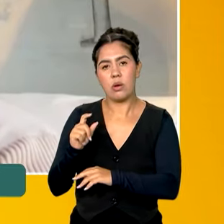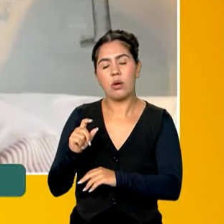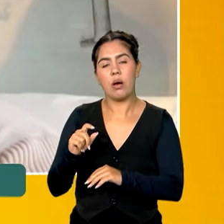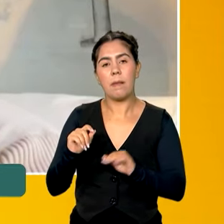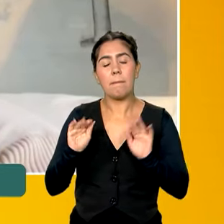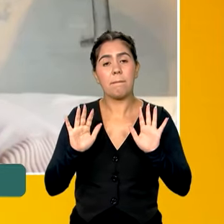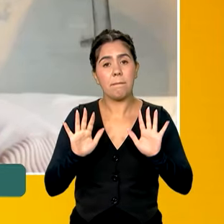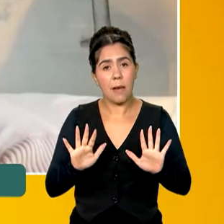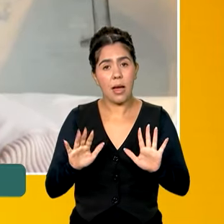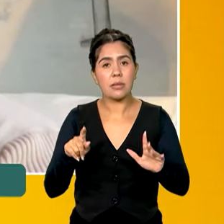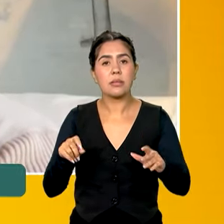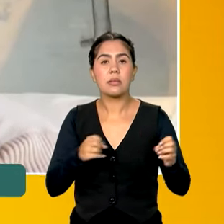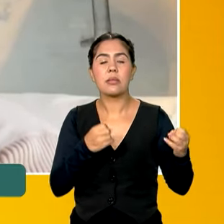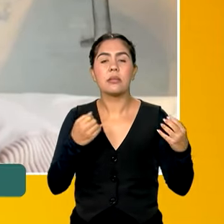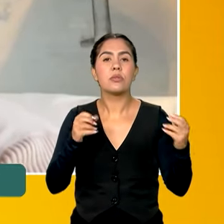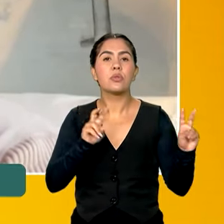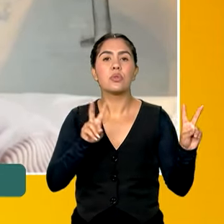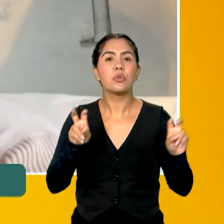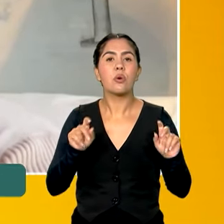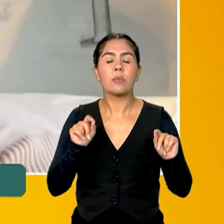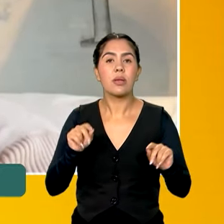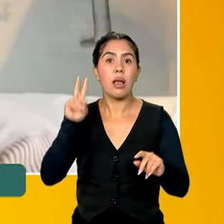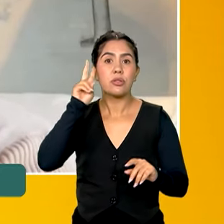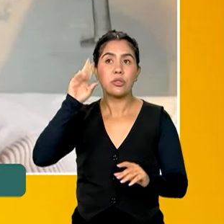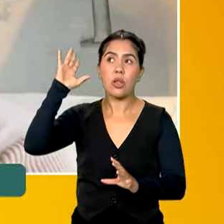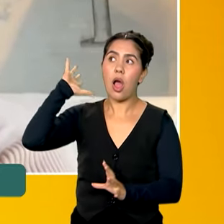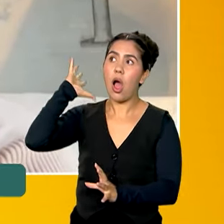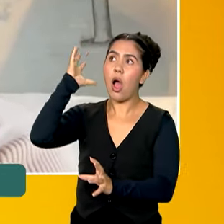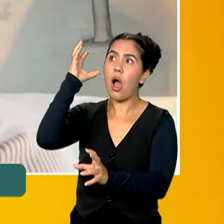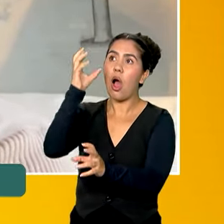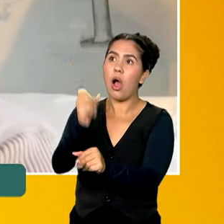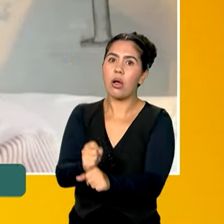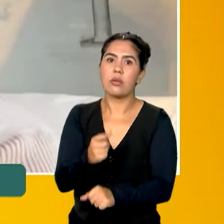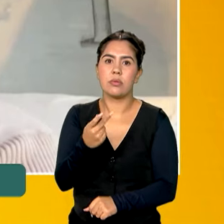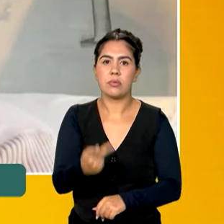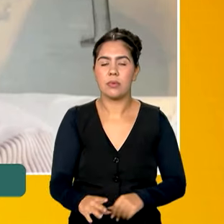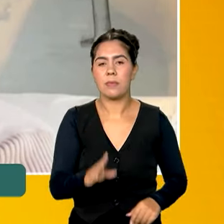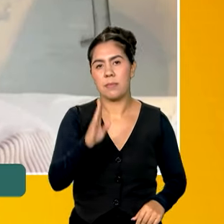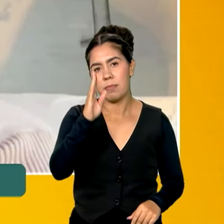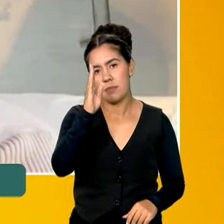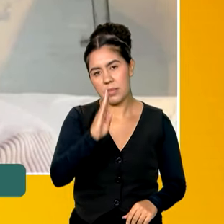que dizem respeito à história do país. Né? É esse